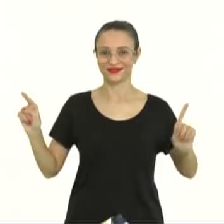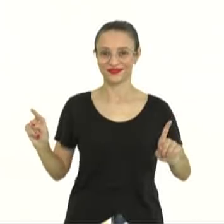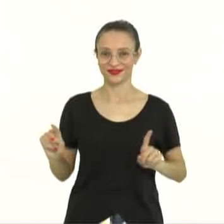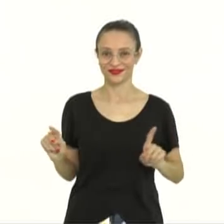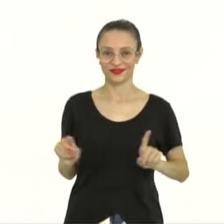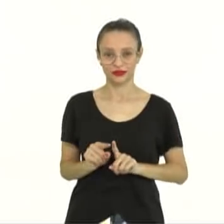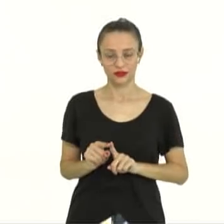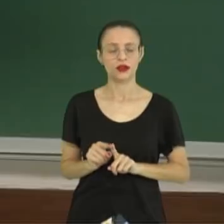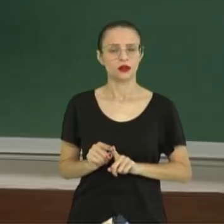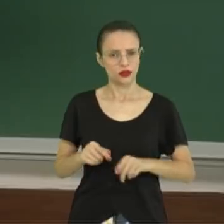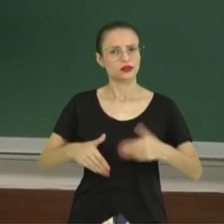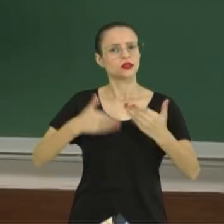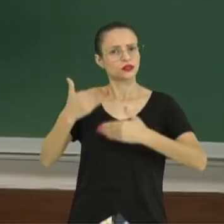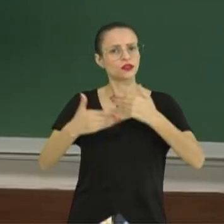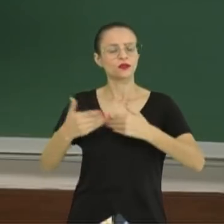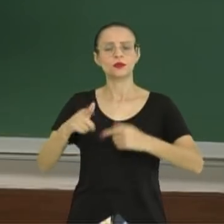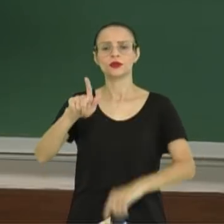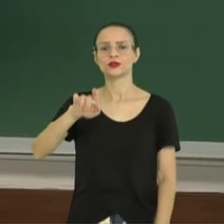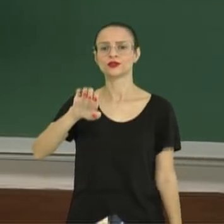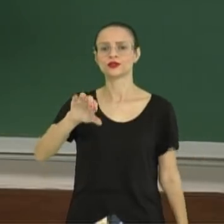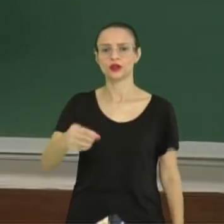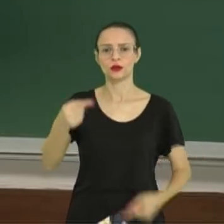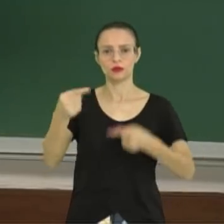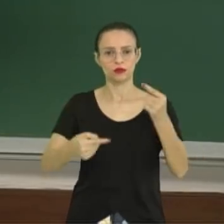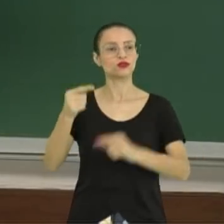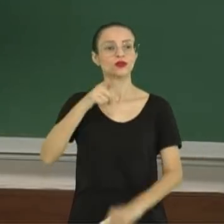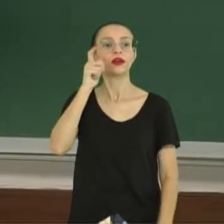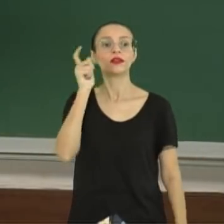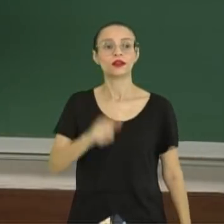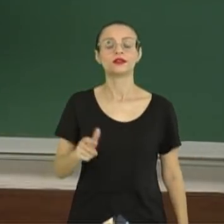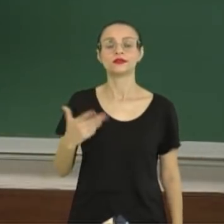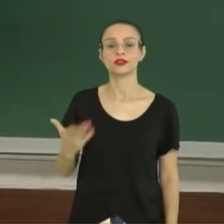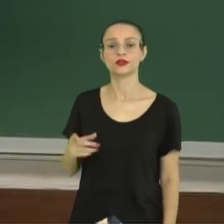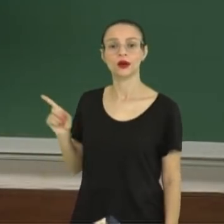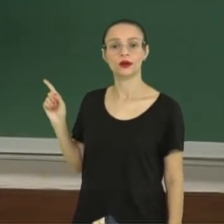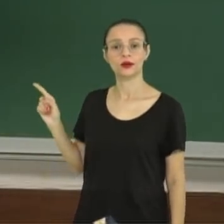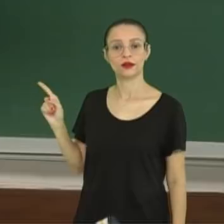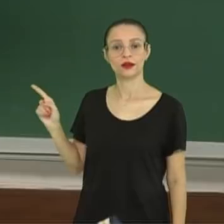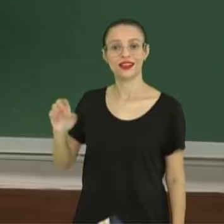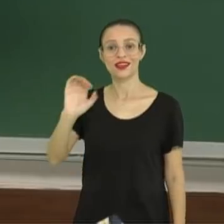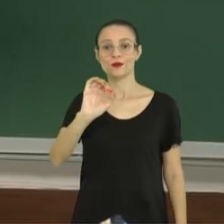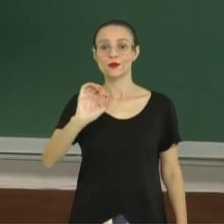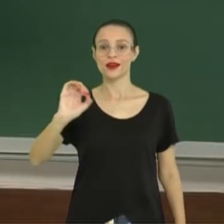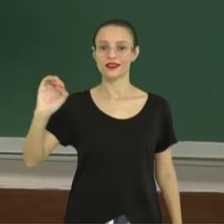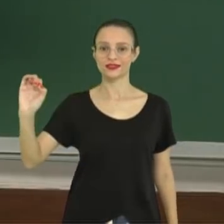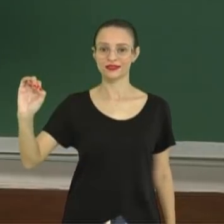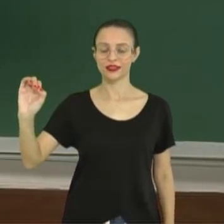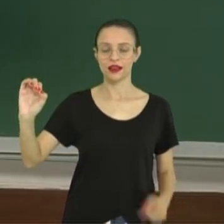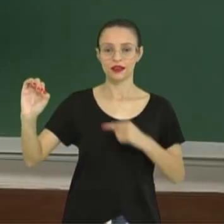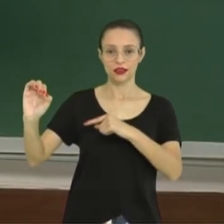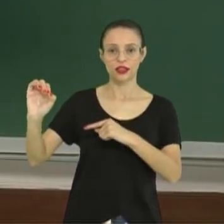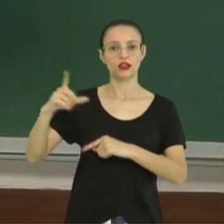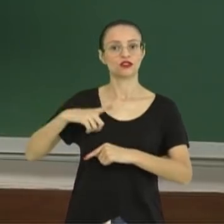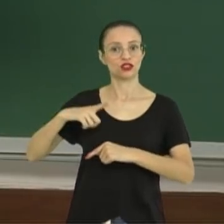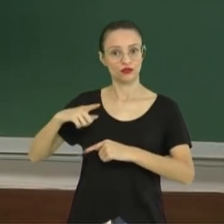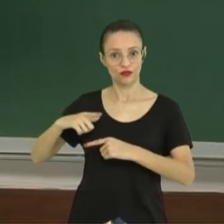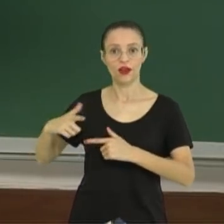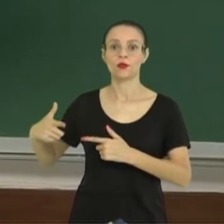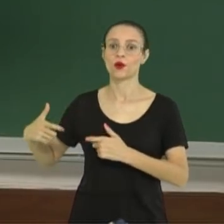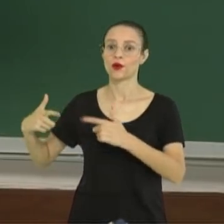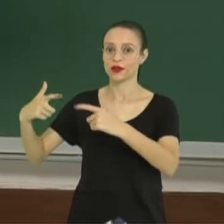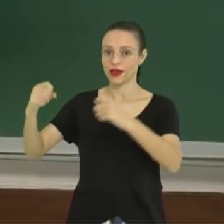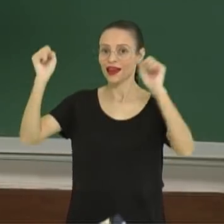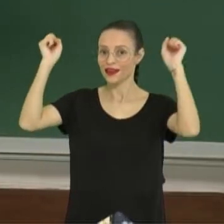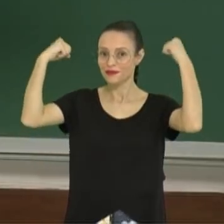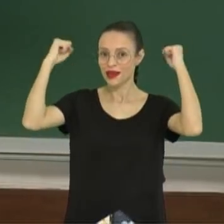um desenvolvimento geopolítico muito interessante aqui, que foi essa marcha para o oeste. Nessa marcha tivemos a Guerra do México, né? O